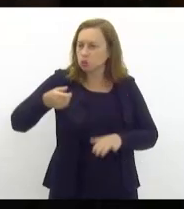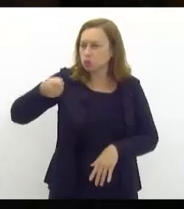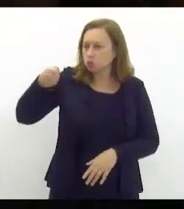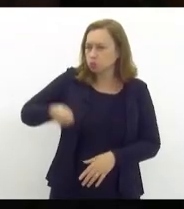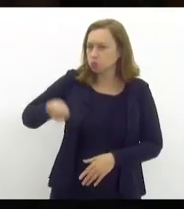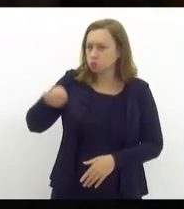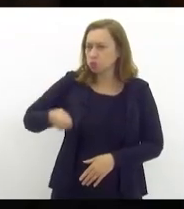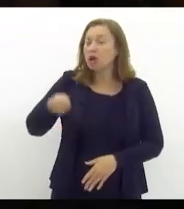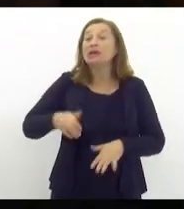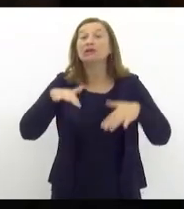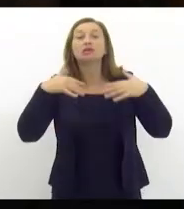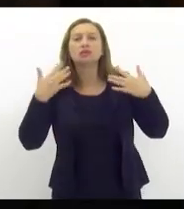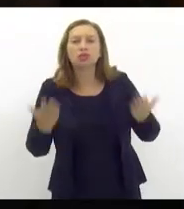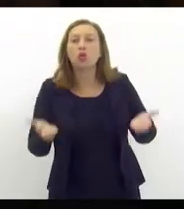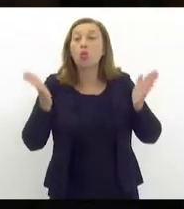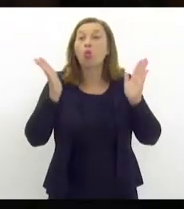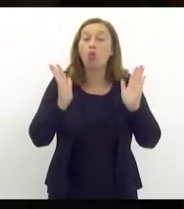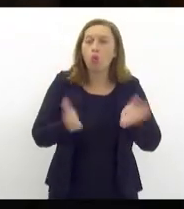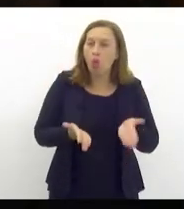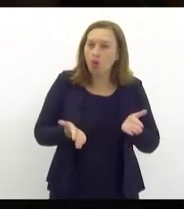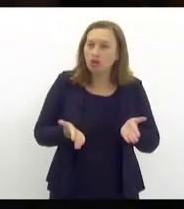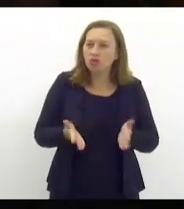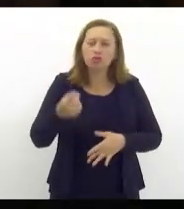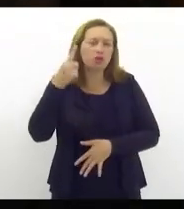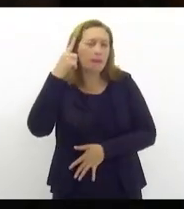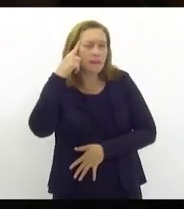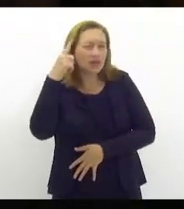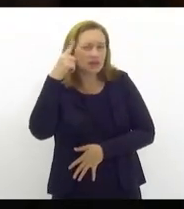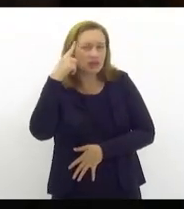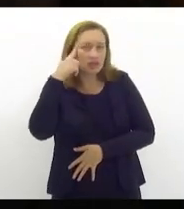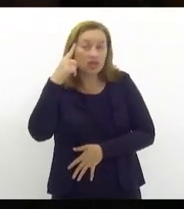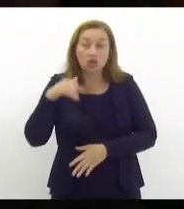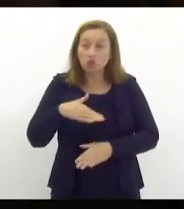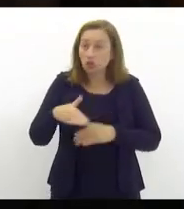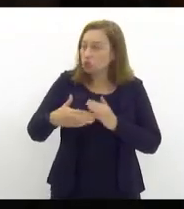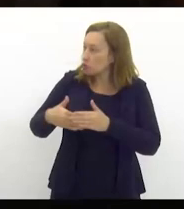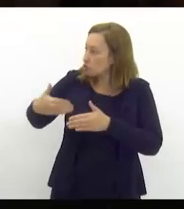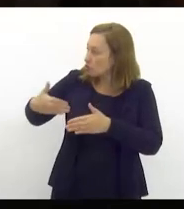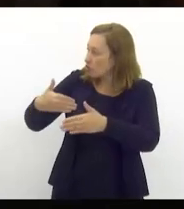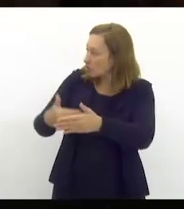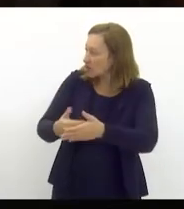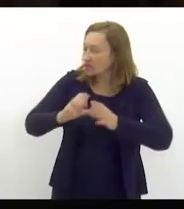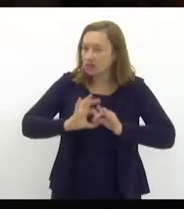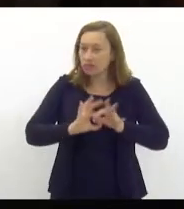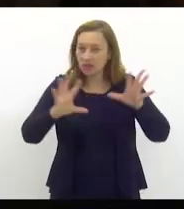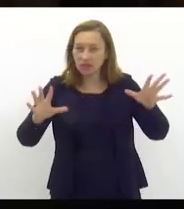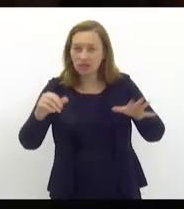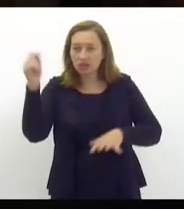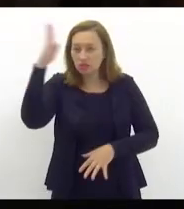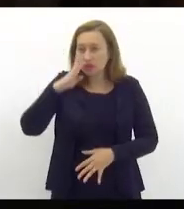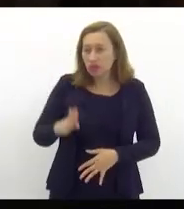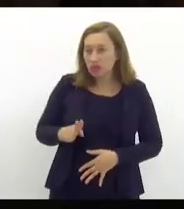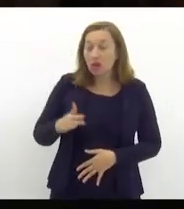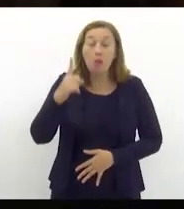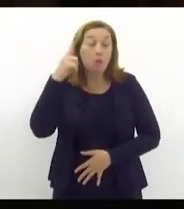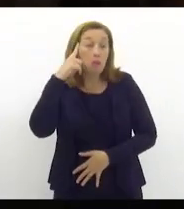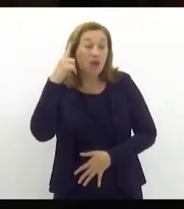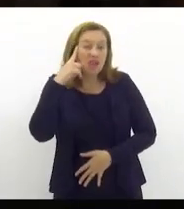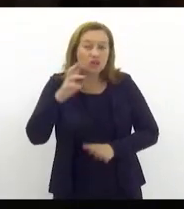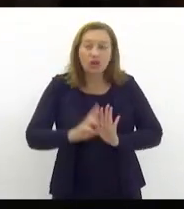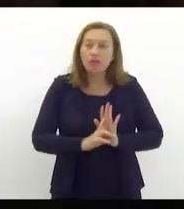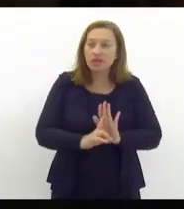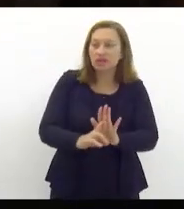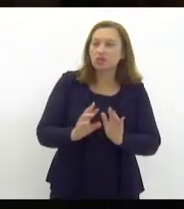ditatorial. Então, hoje, quando a gente pensa em todo o processo de independência do Brasil, quando a gente pensa o que, que representa